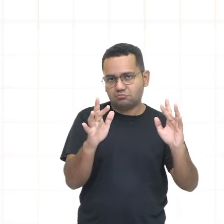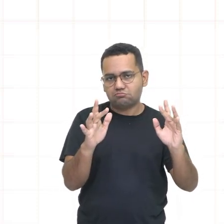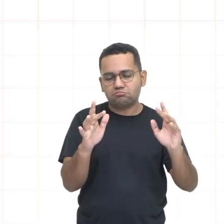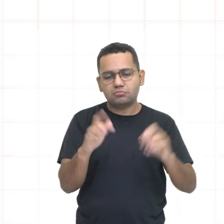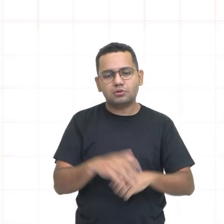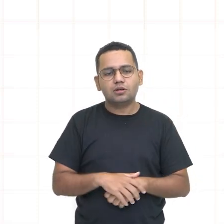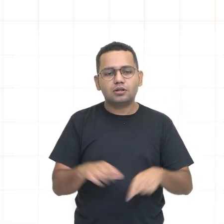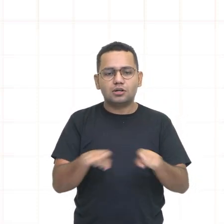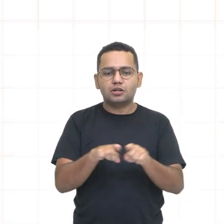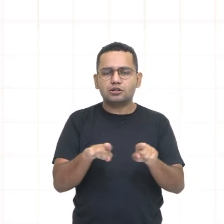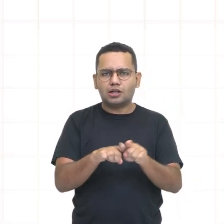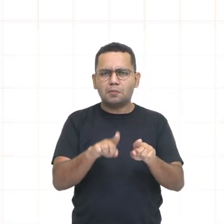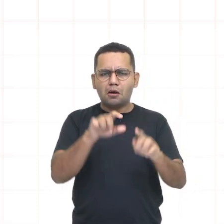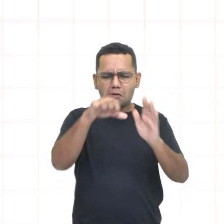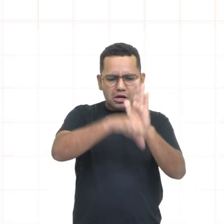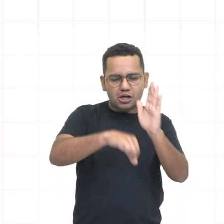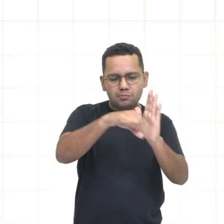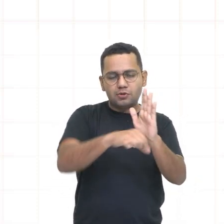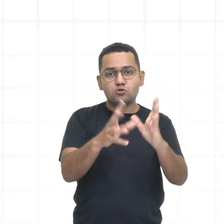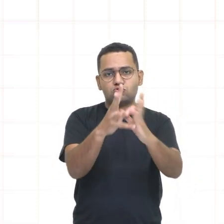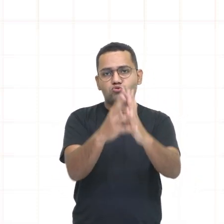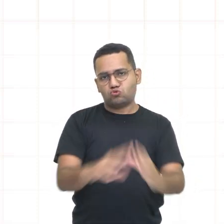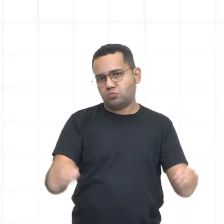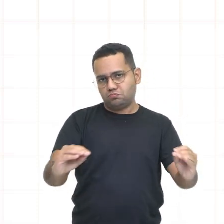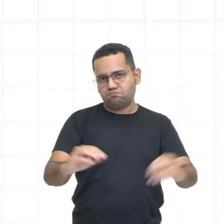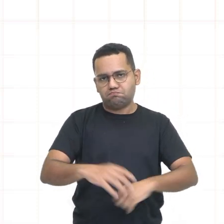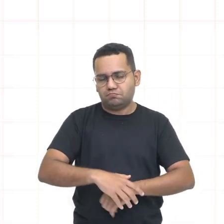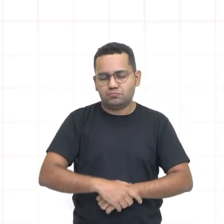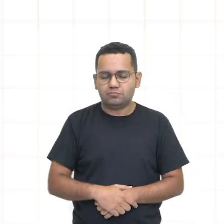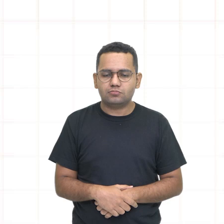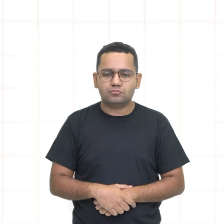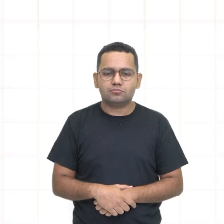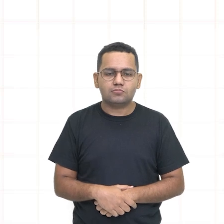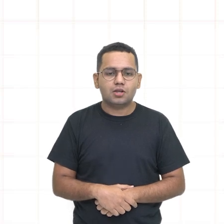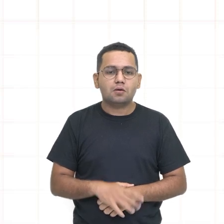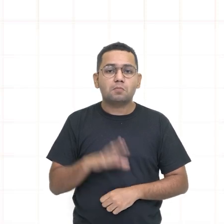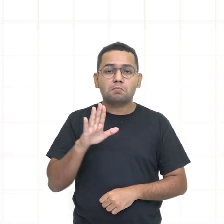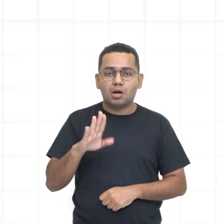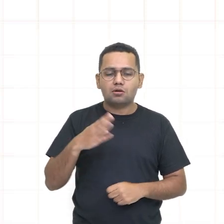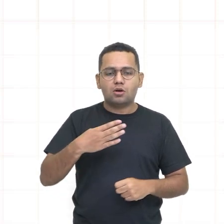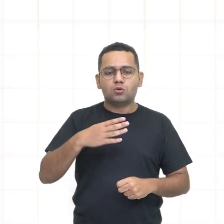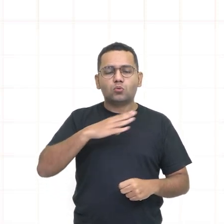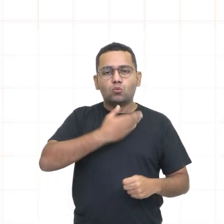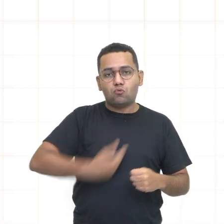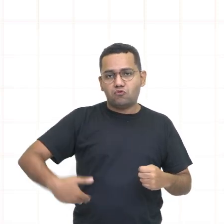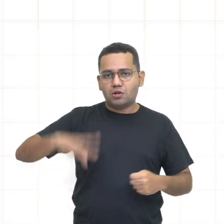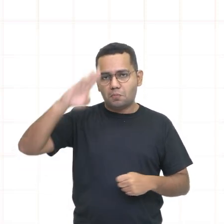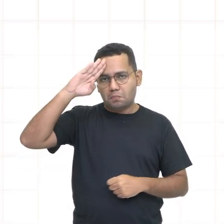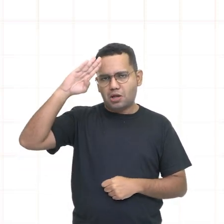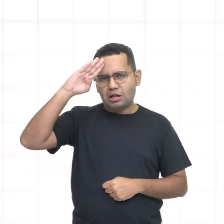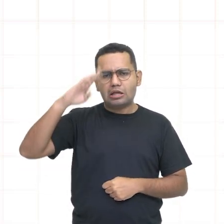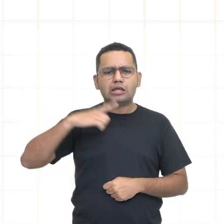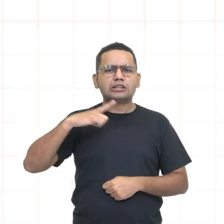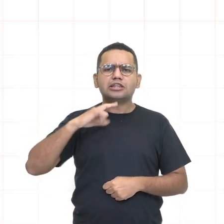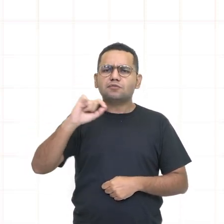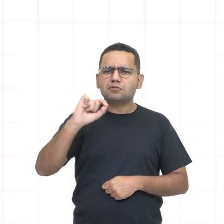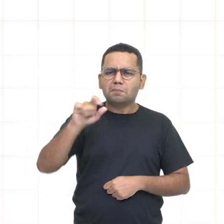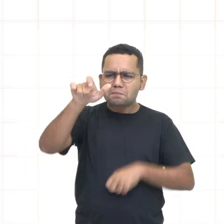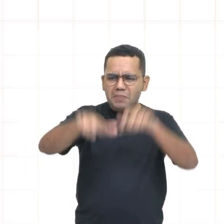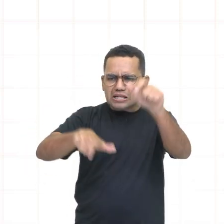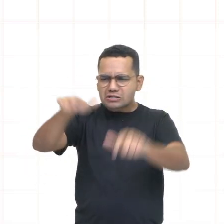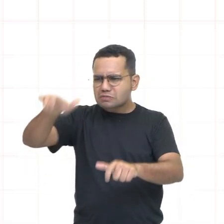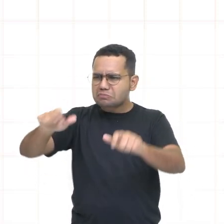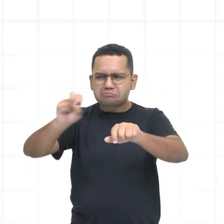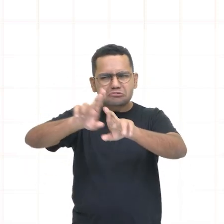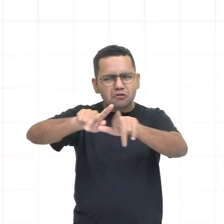sua absolvição. Lembrando que durante o período de regime civil-militar, muitas pessoas foram presas